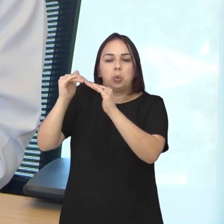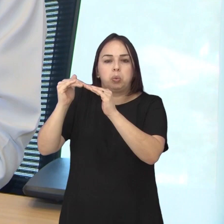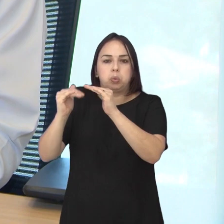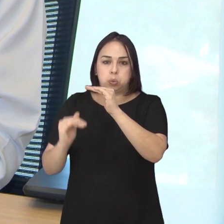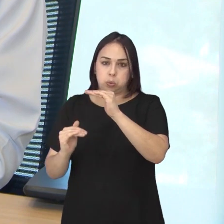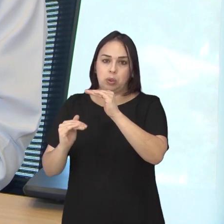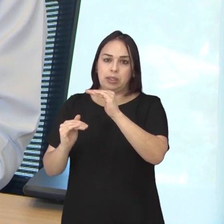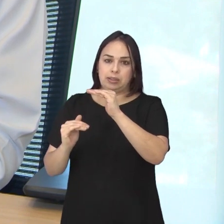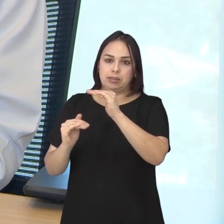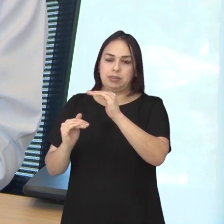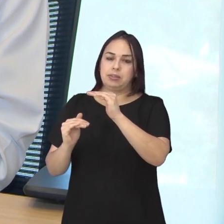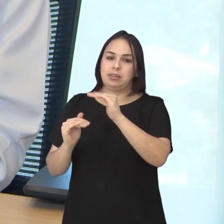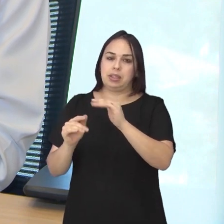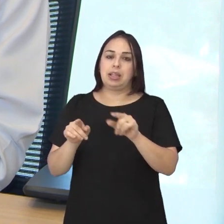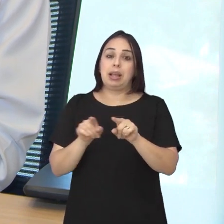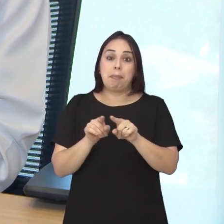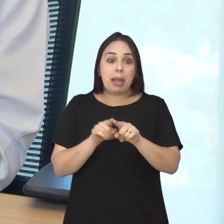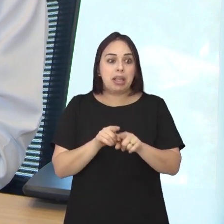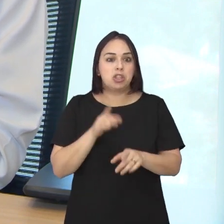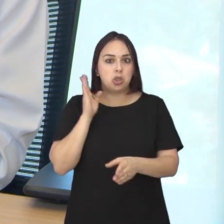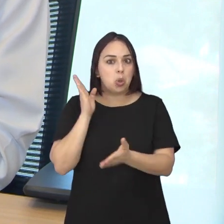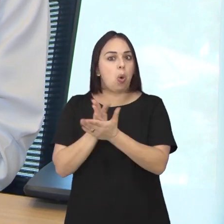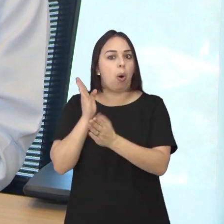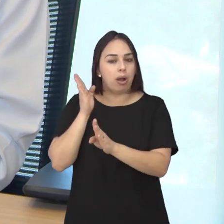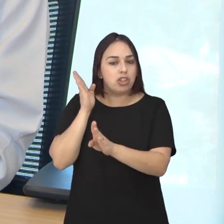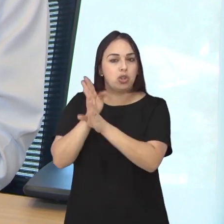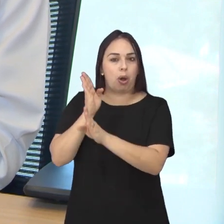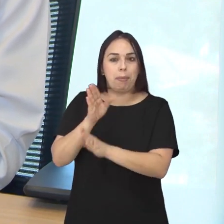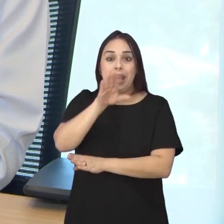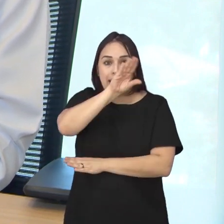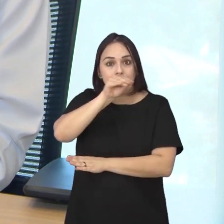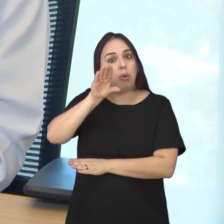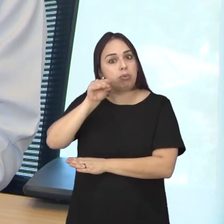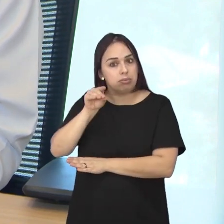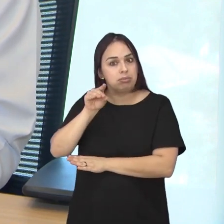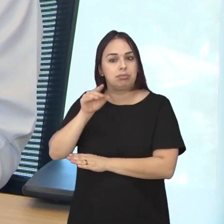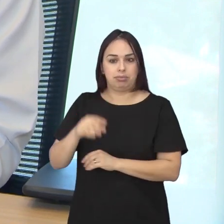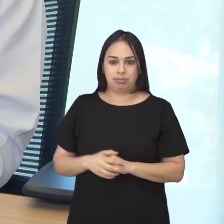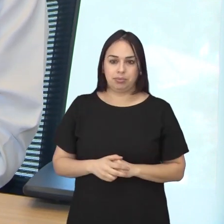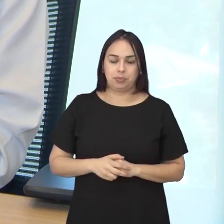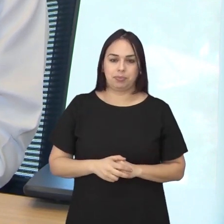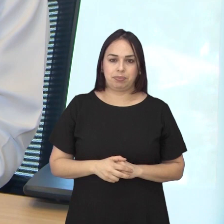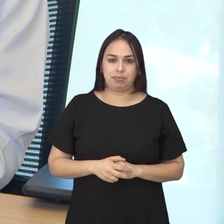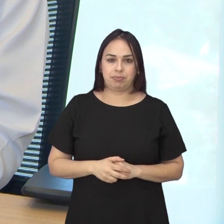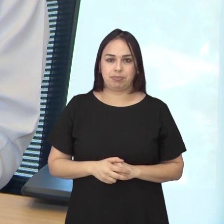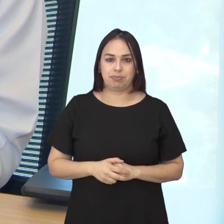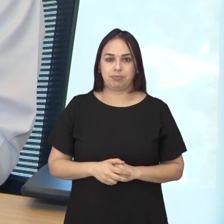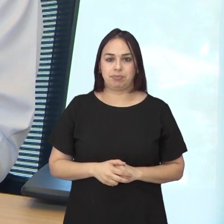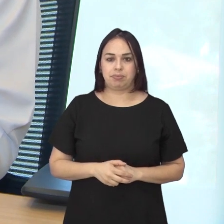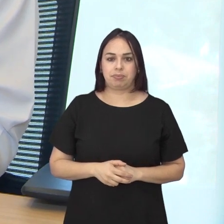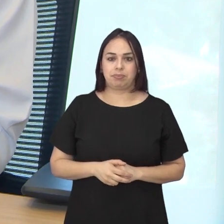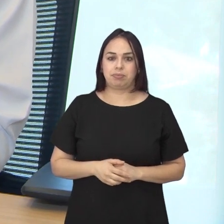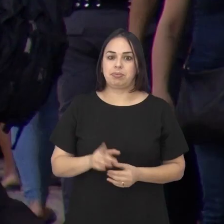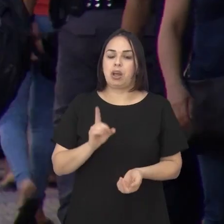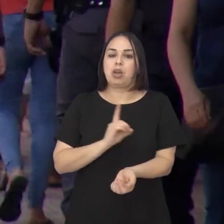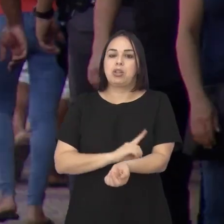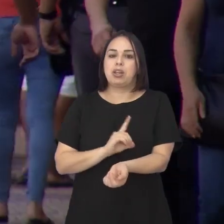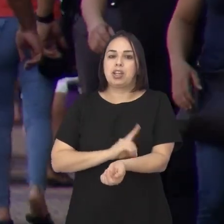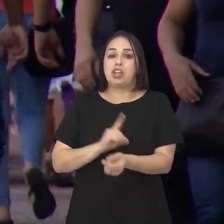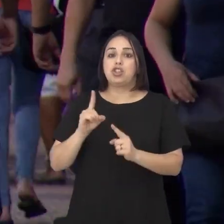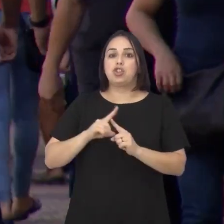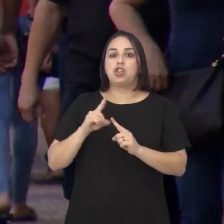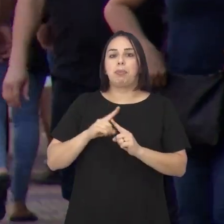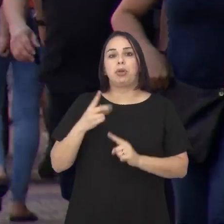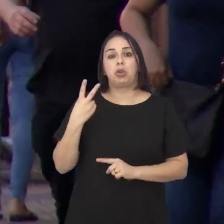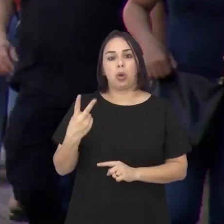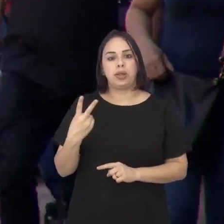mais precocemente no paciente, até adolescente tem acontecendo de descobrir diabetes tipo 2 nessa população. E o